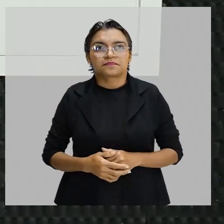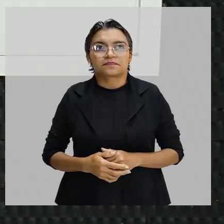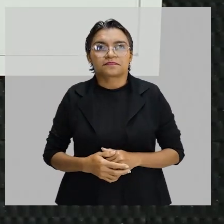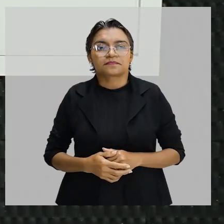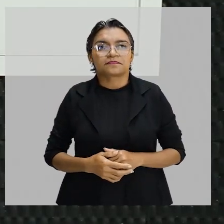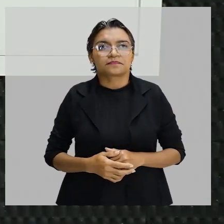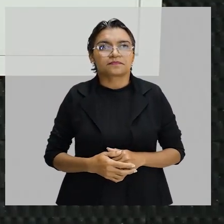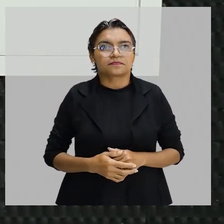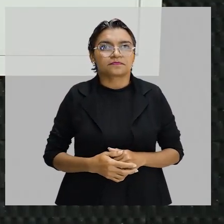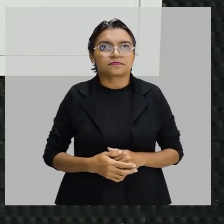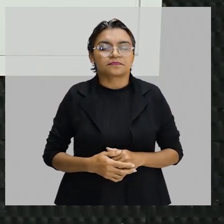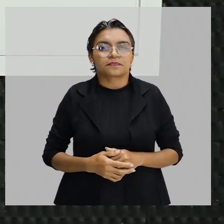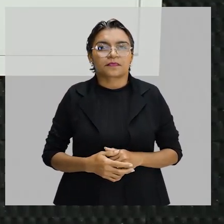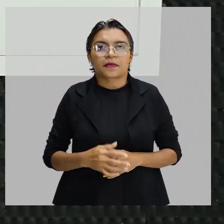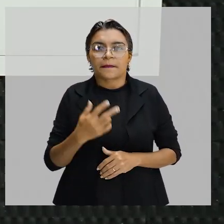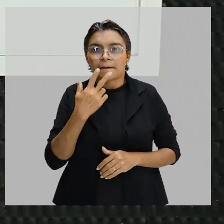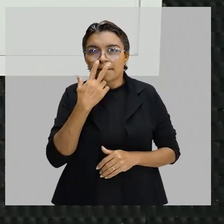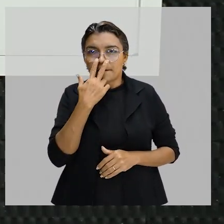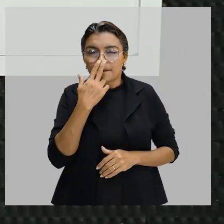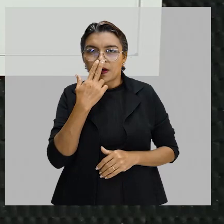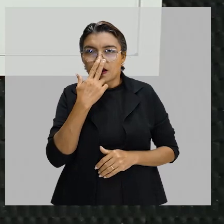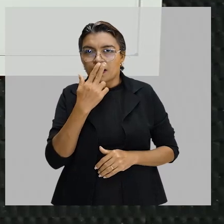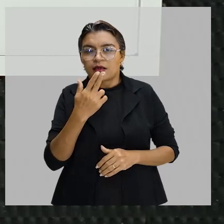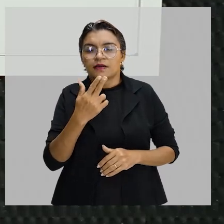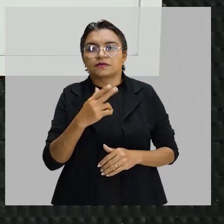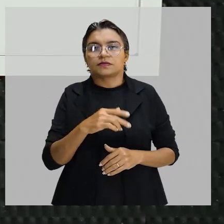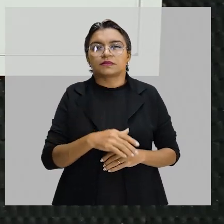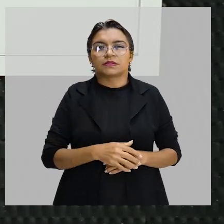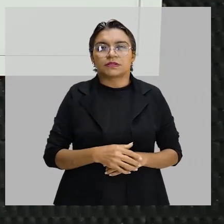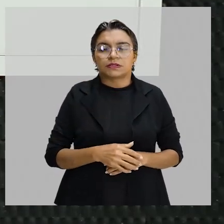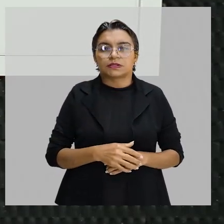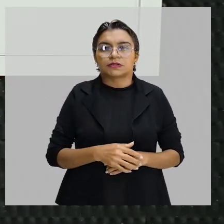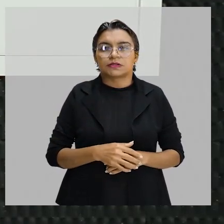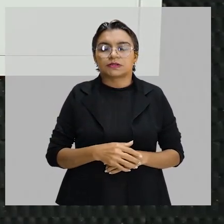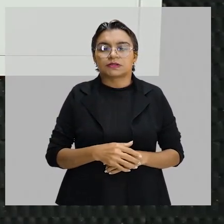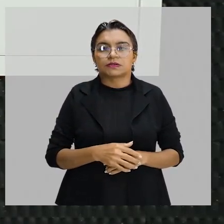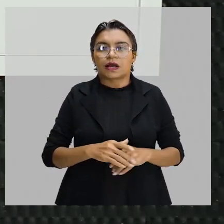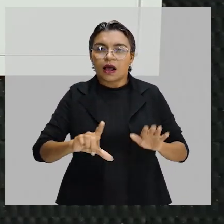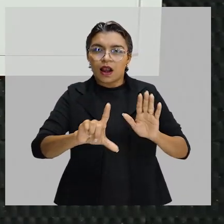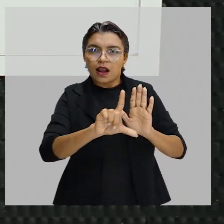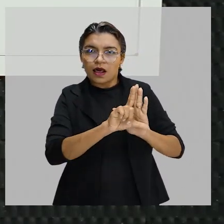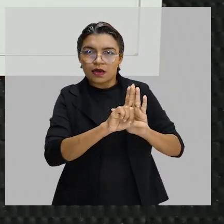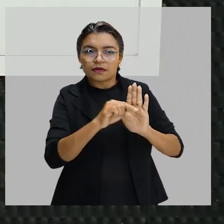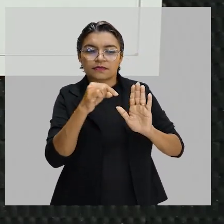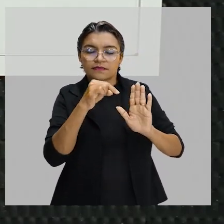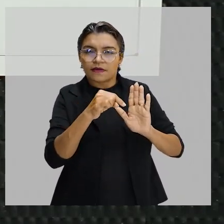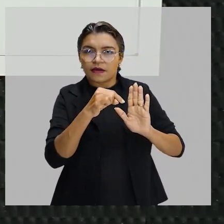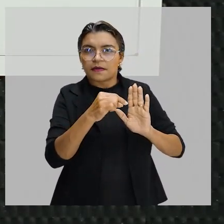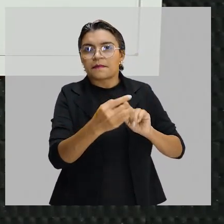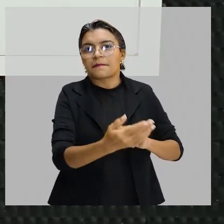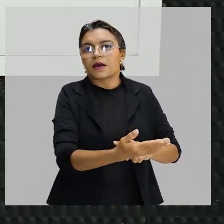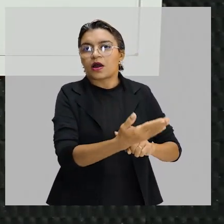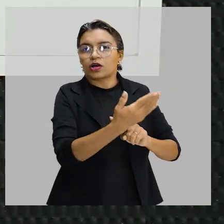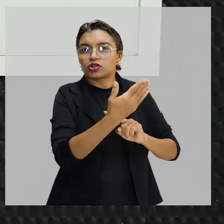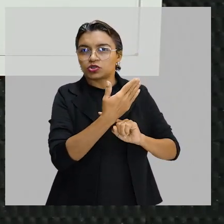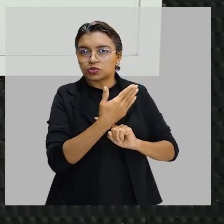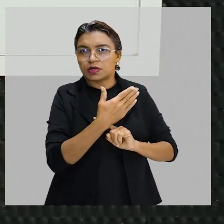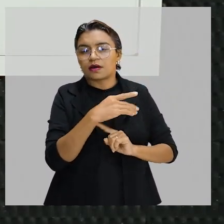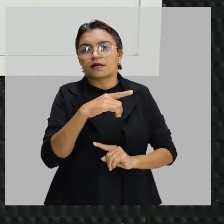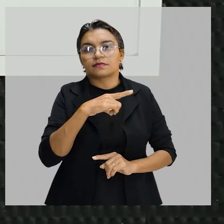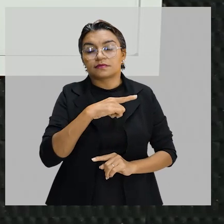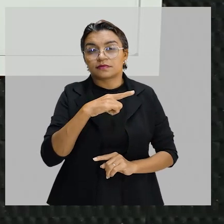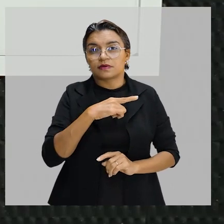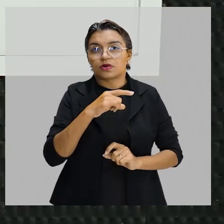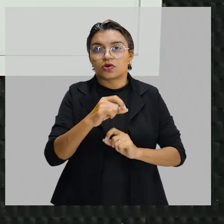aquele, né, veículo que vai me trazer, que vai me possibilitar, tá, ter